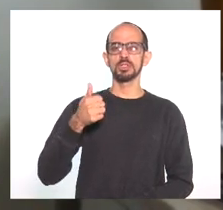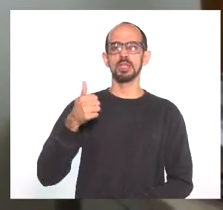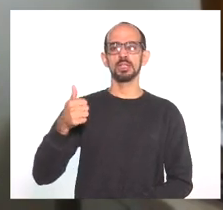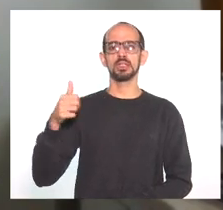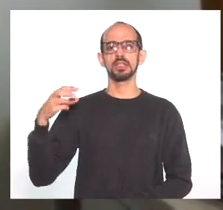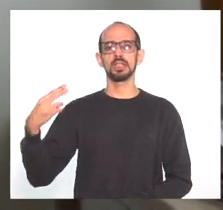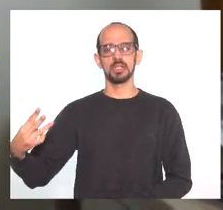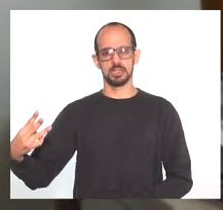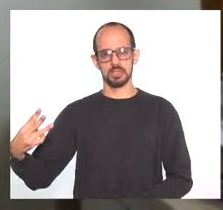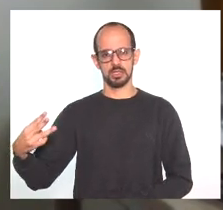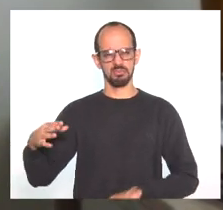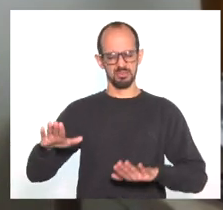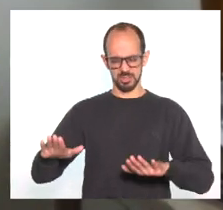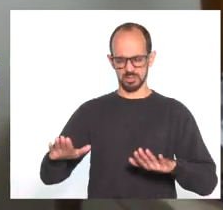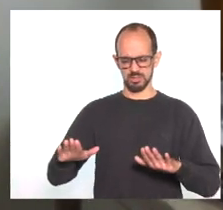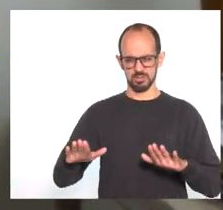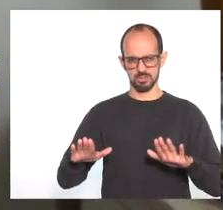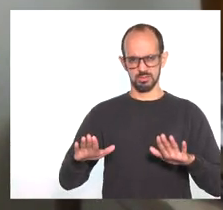barril